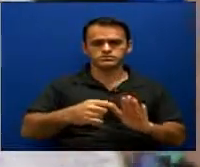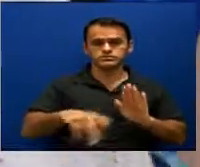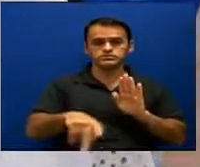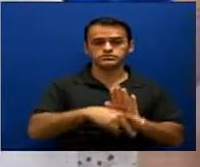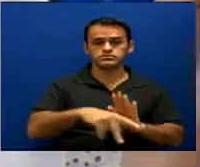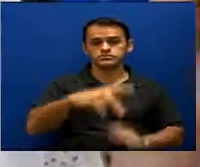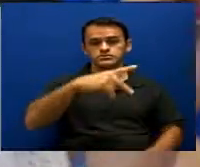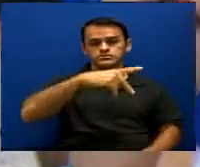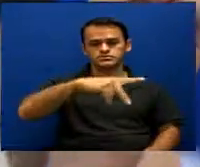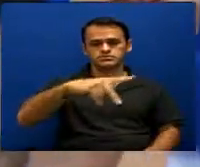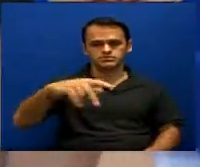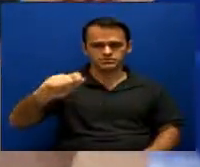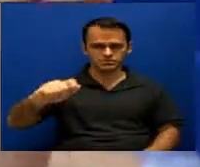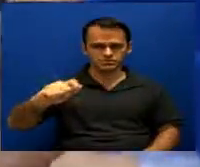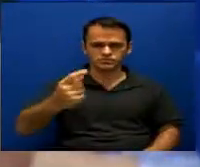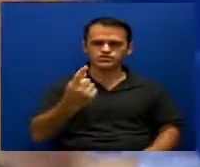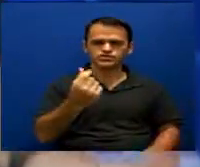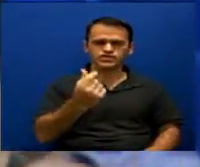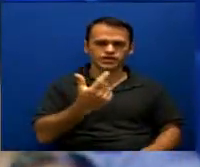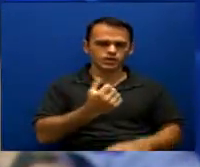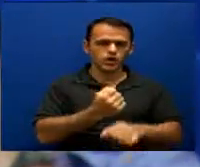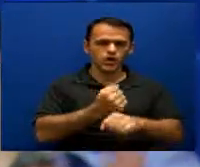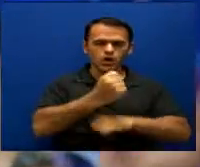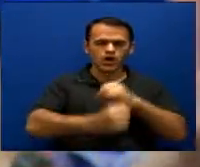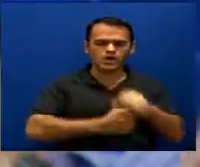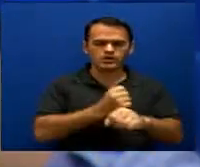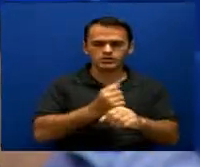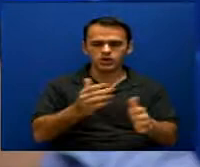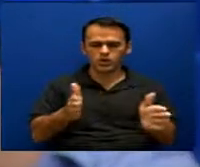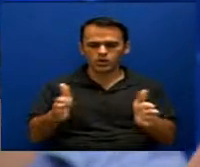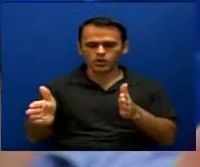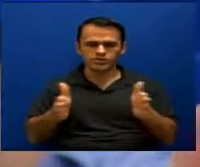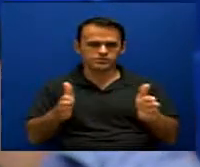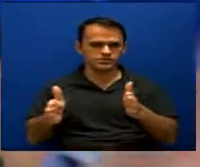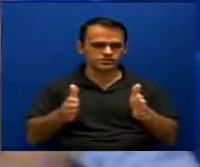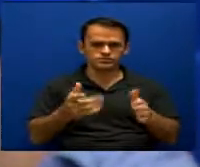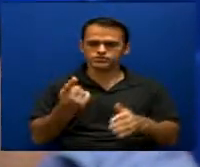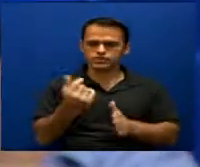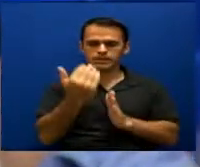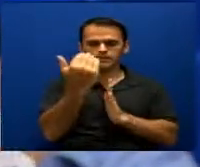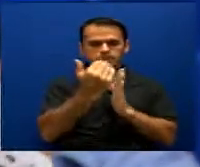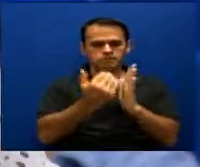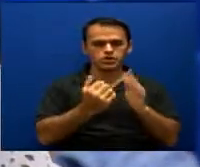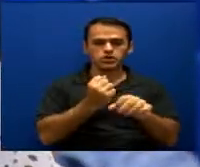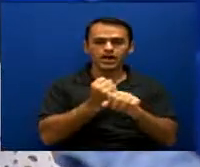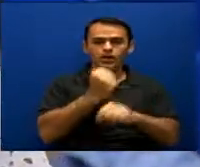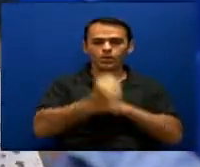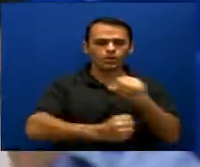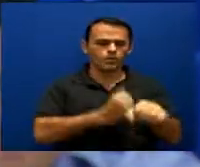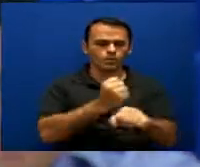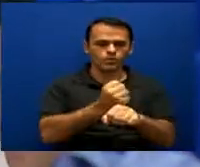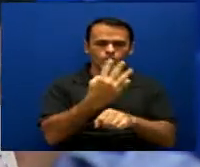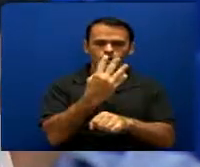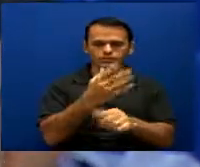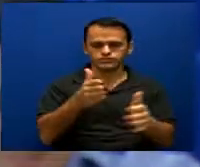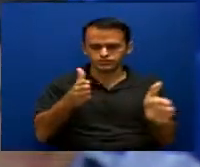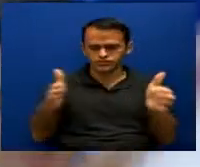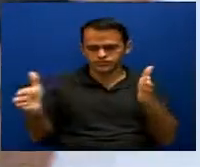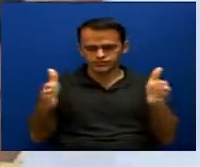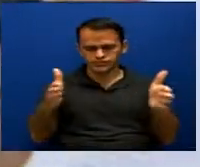que é o projeto, ele vai definir o orçamento da cidade para os próximos 4 anos. Então,